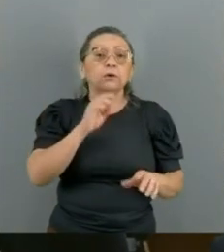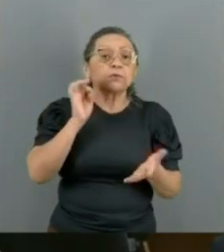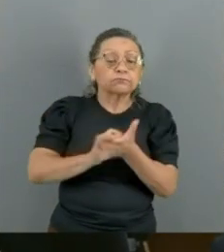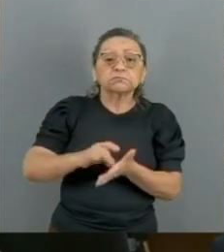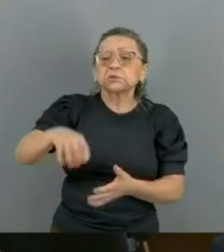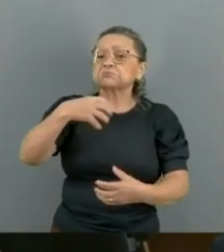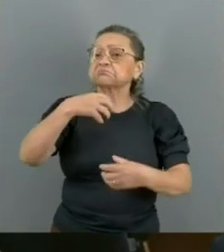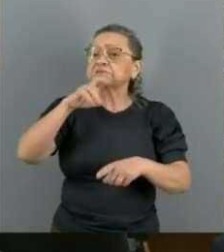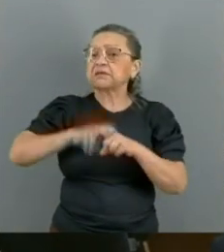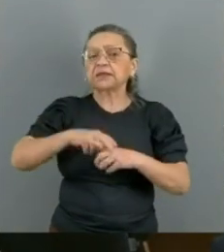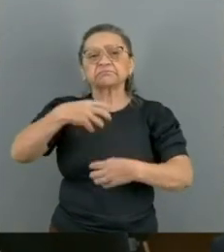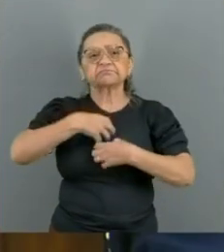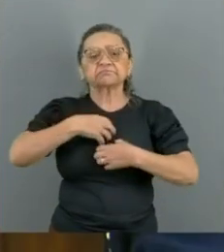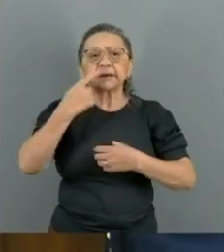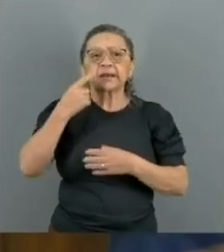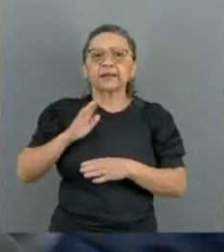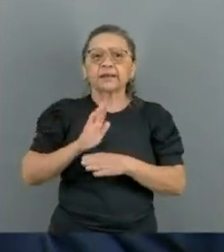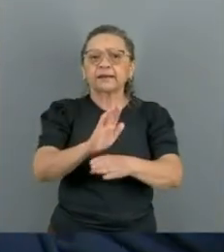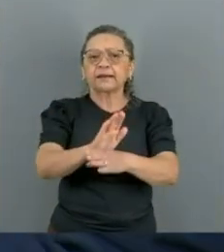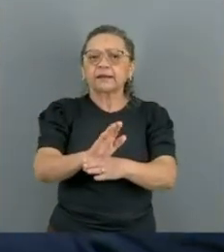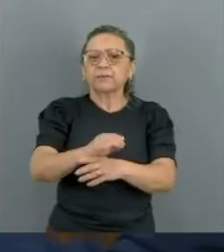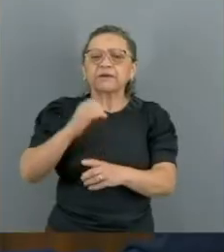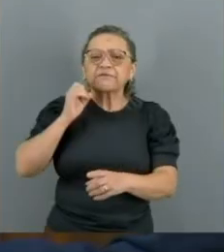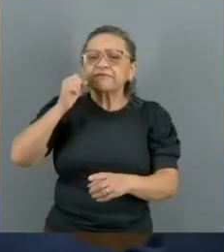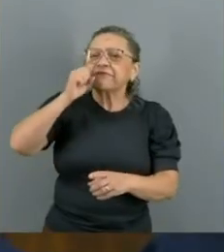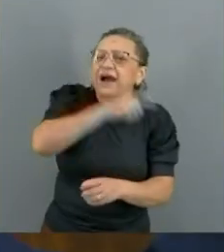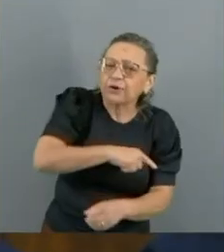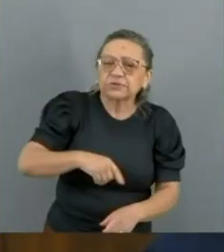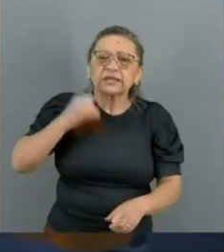sentir à vontade para corroborar uma falsa narrativa que o PT